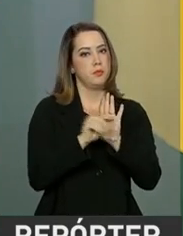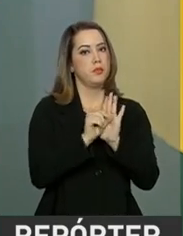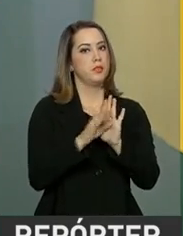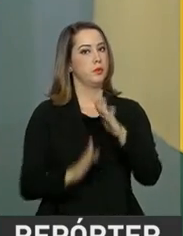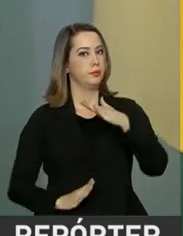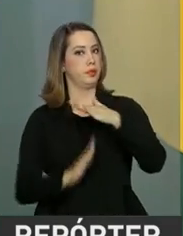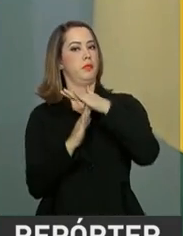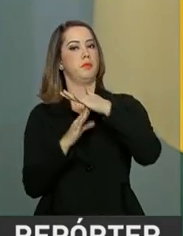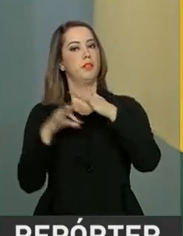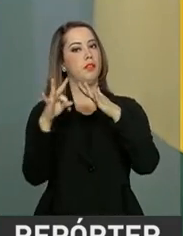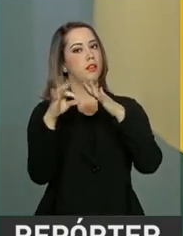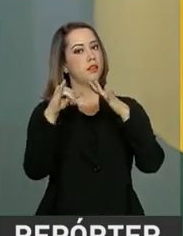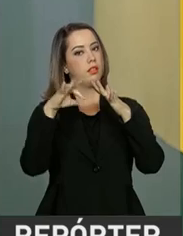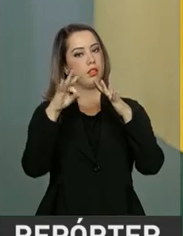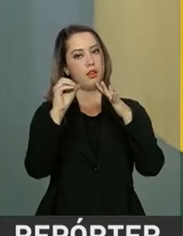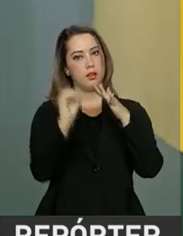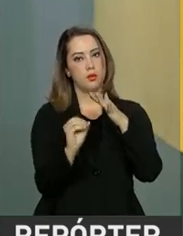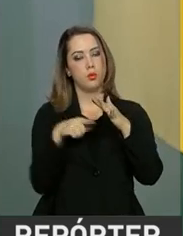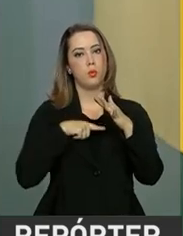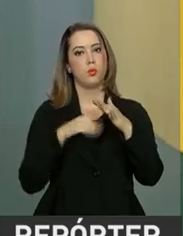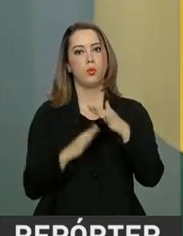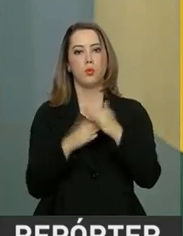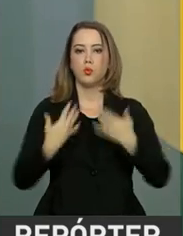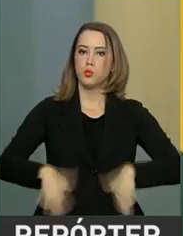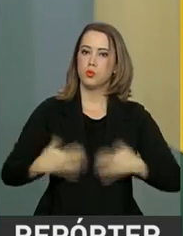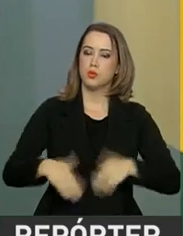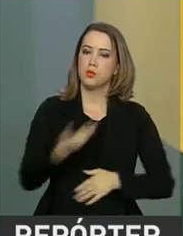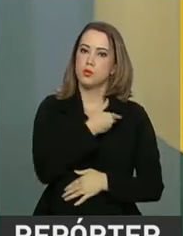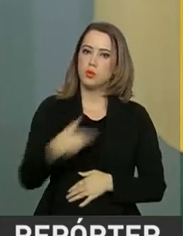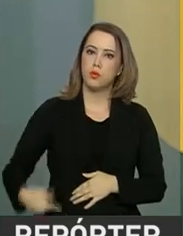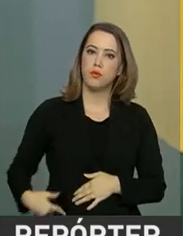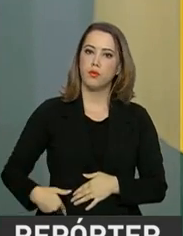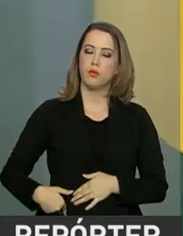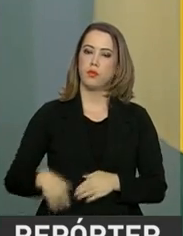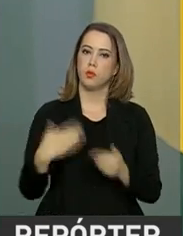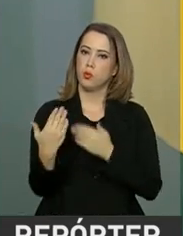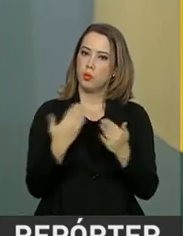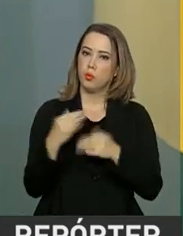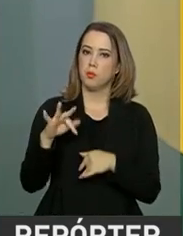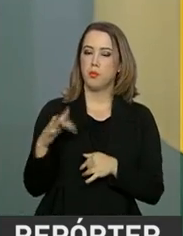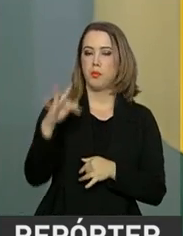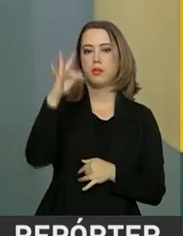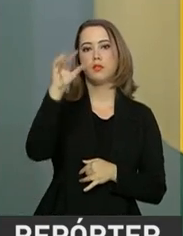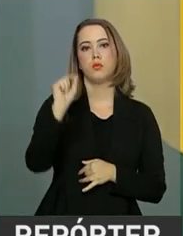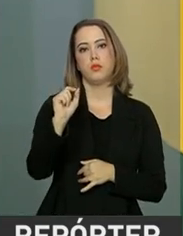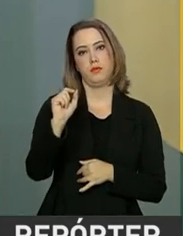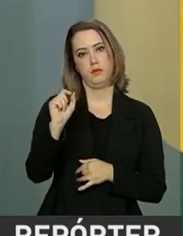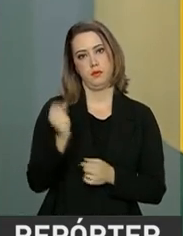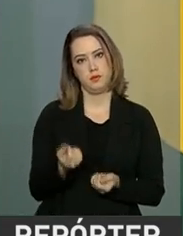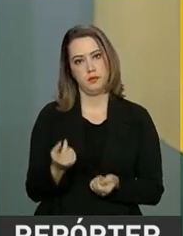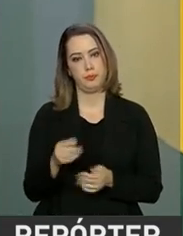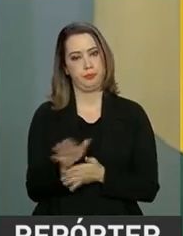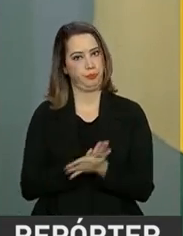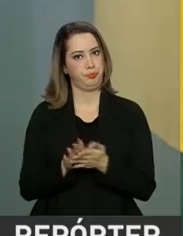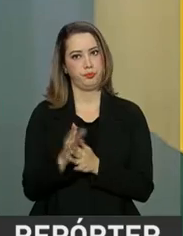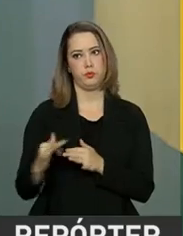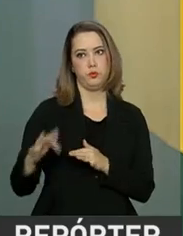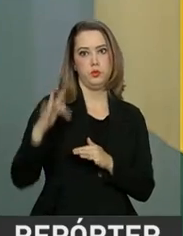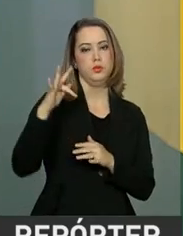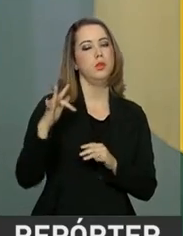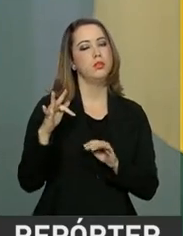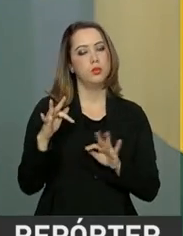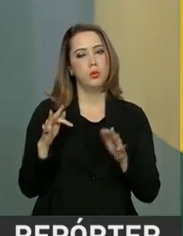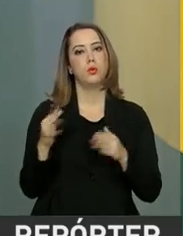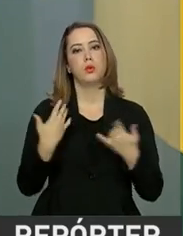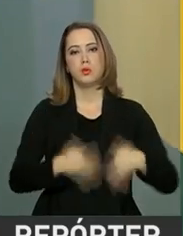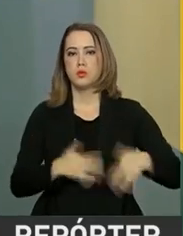públicos em que de um ano para outro você só pode aumentar a despesa com base da inflação e nada mais do que isso então tínhamos em mente que